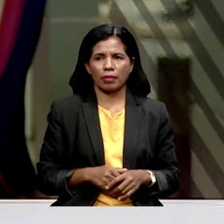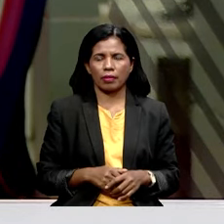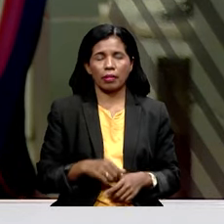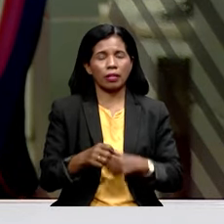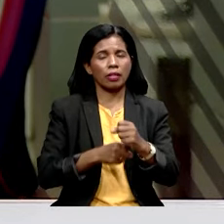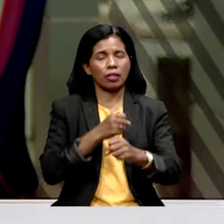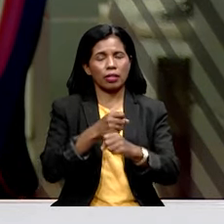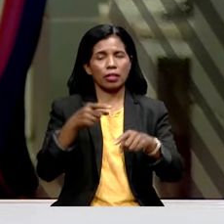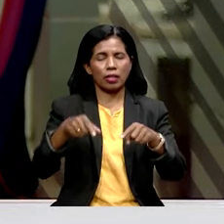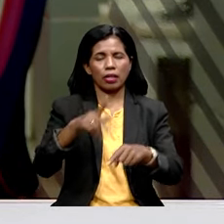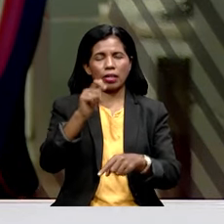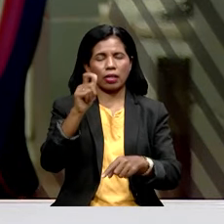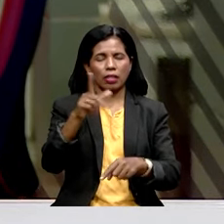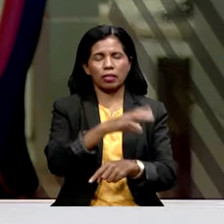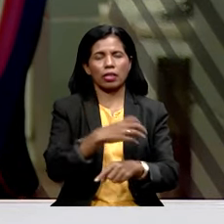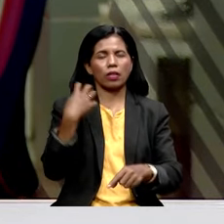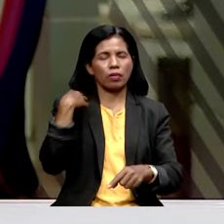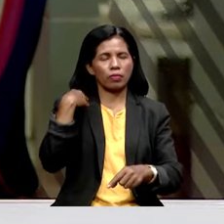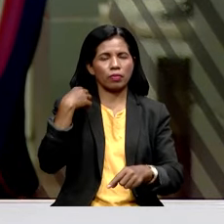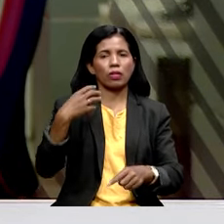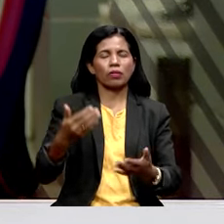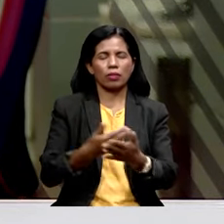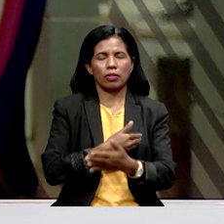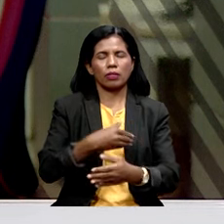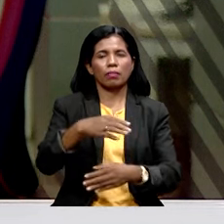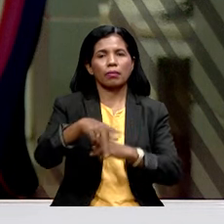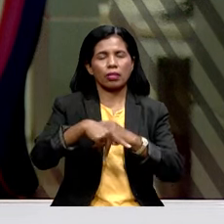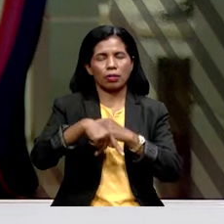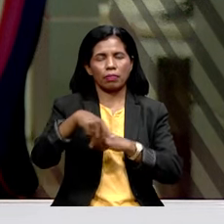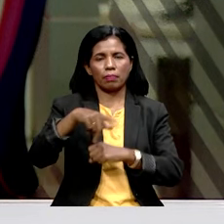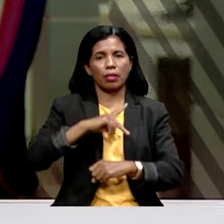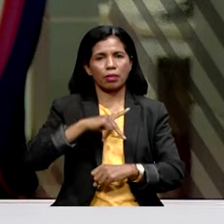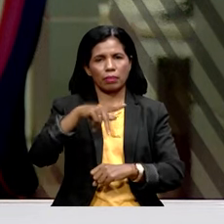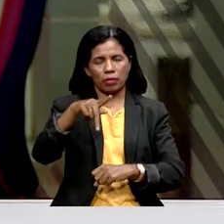tina nekak sehari edifício fon ia sede partido de te Palapasso.